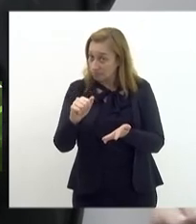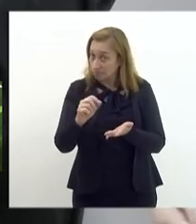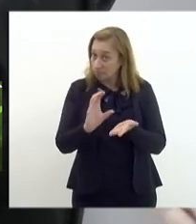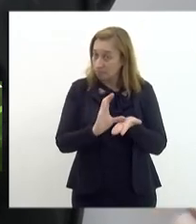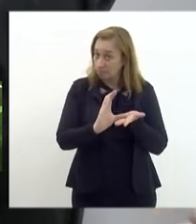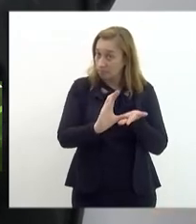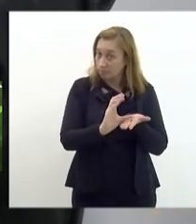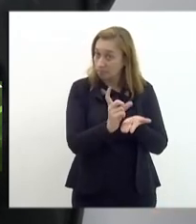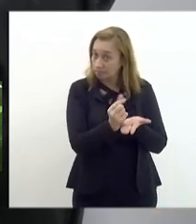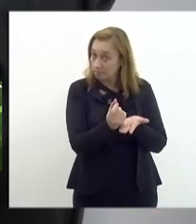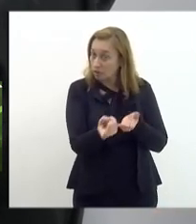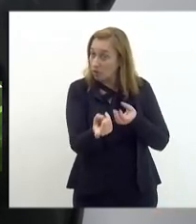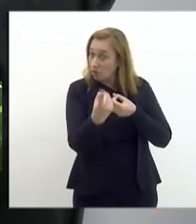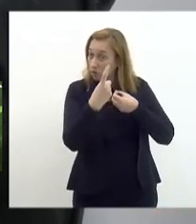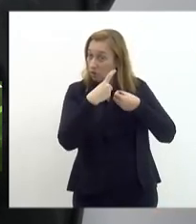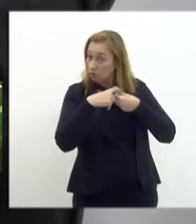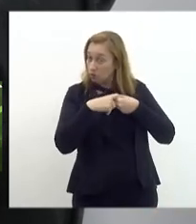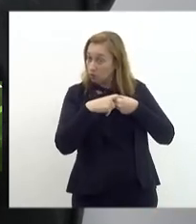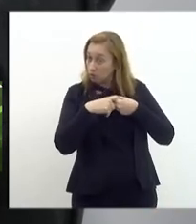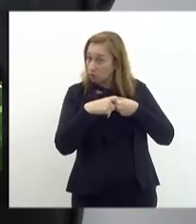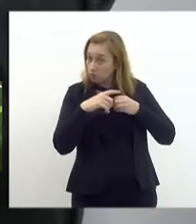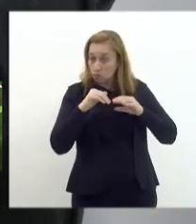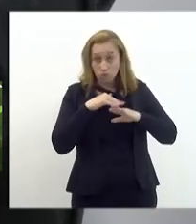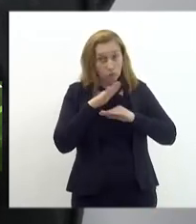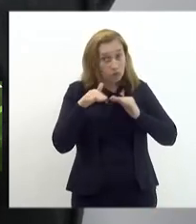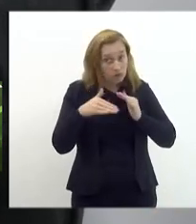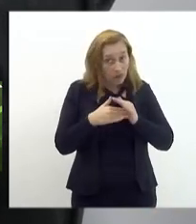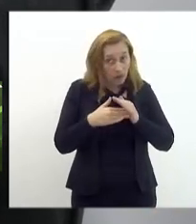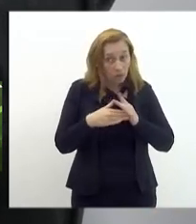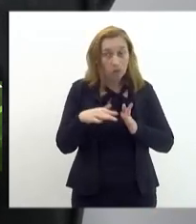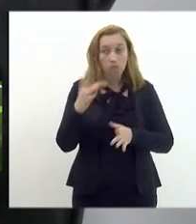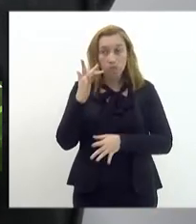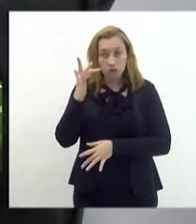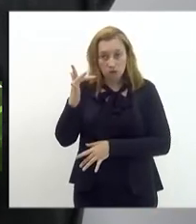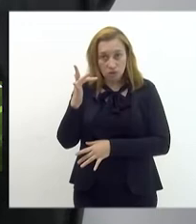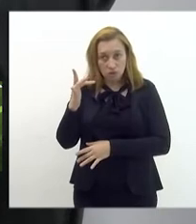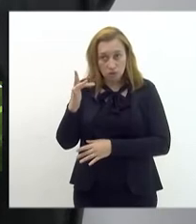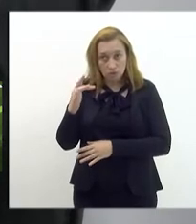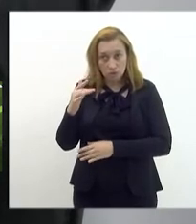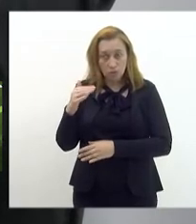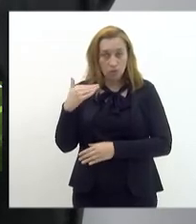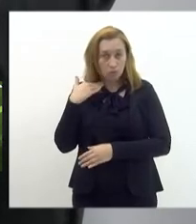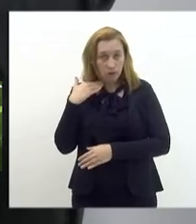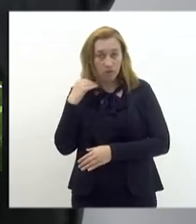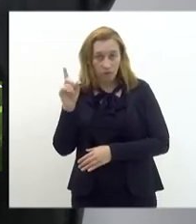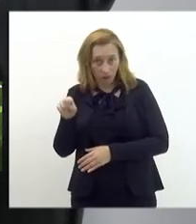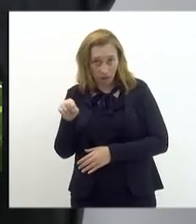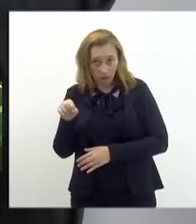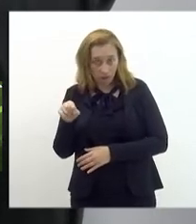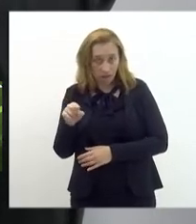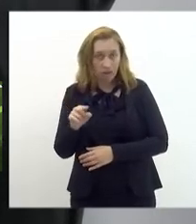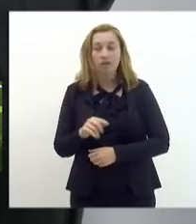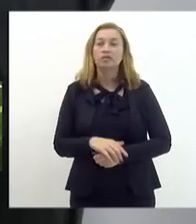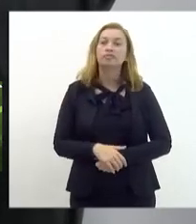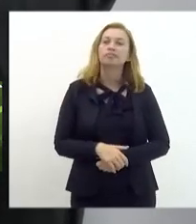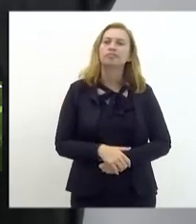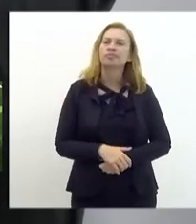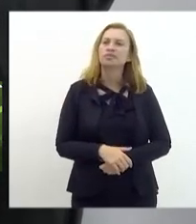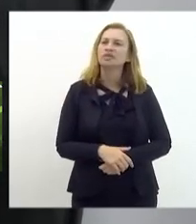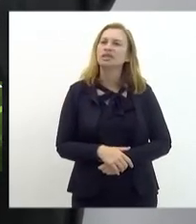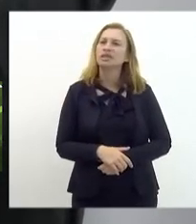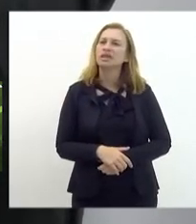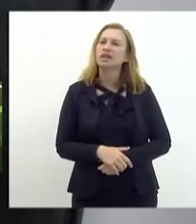recursos voltam integralmente para o Tesouro. É isso? Integralmente. Tem